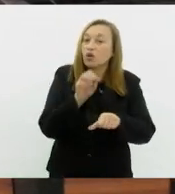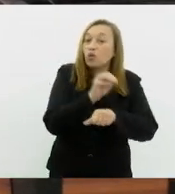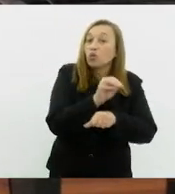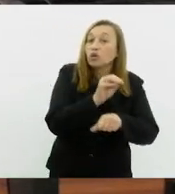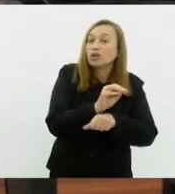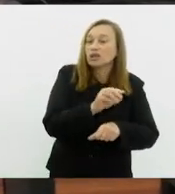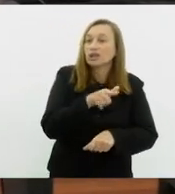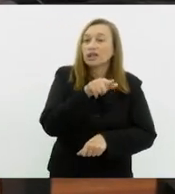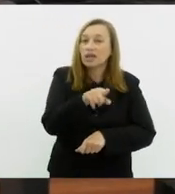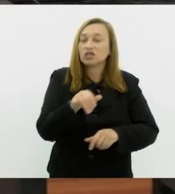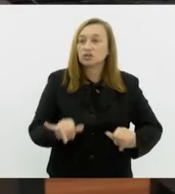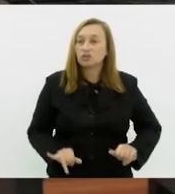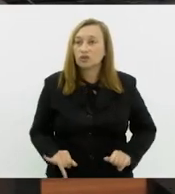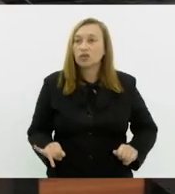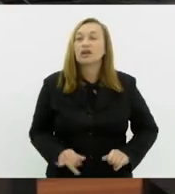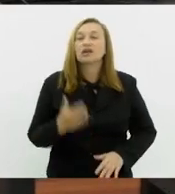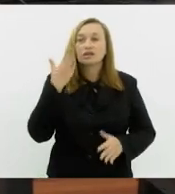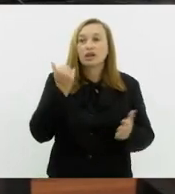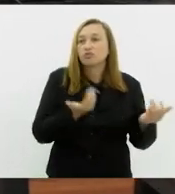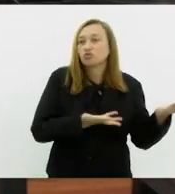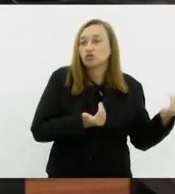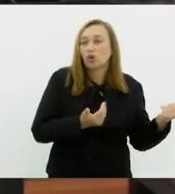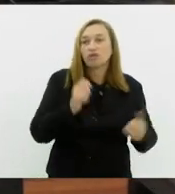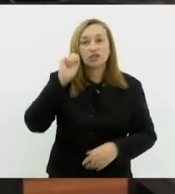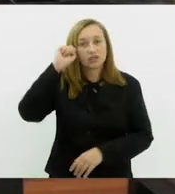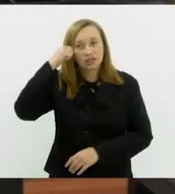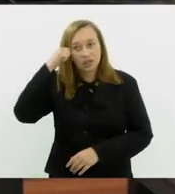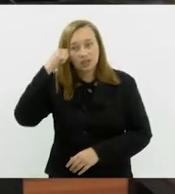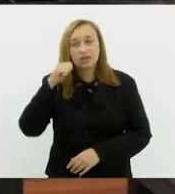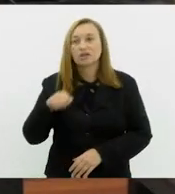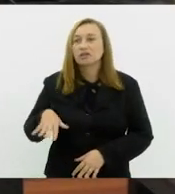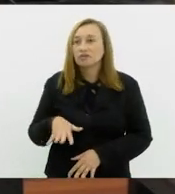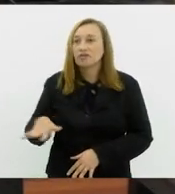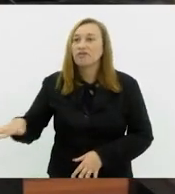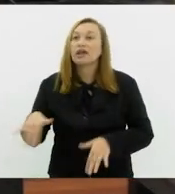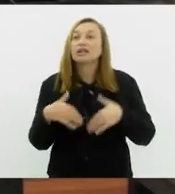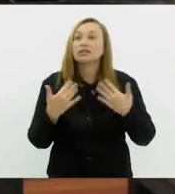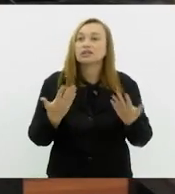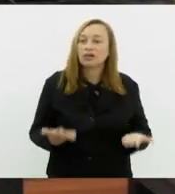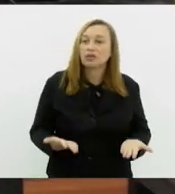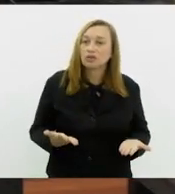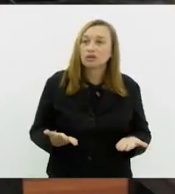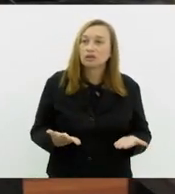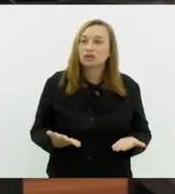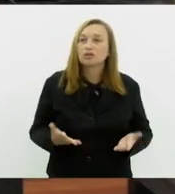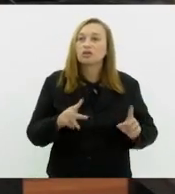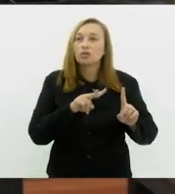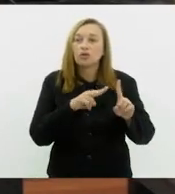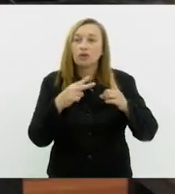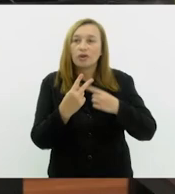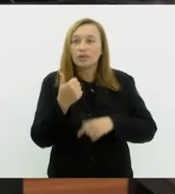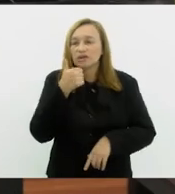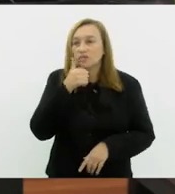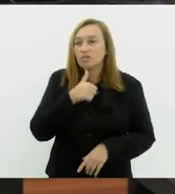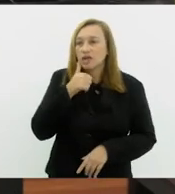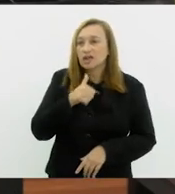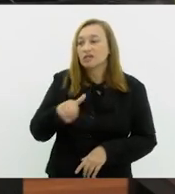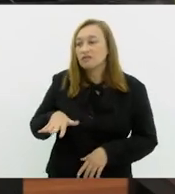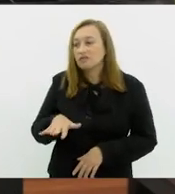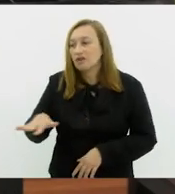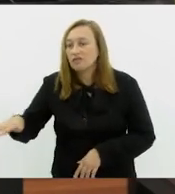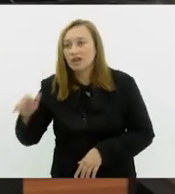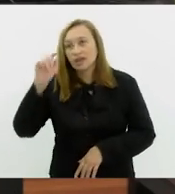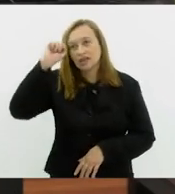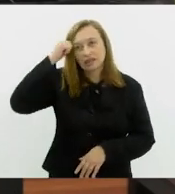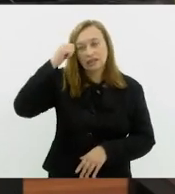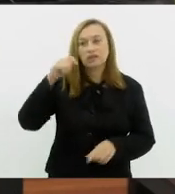majoritariamente são jovens negros de favela, né? Então, olhar também para essas mulheres de favela, para essas mulheres negras